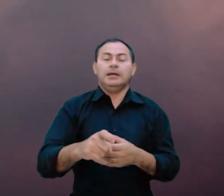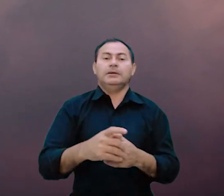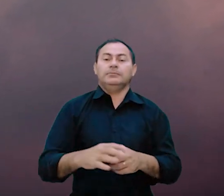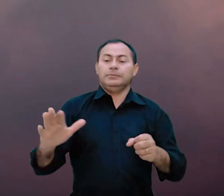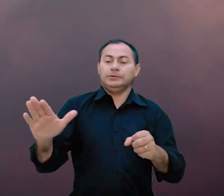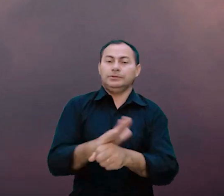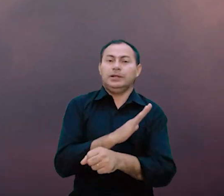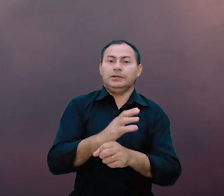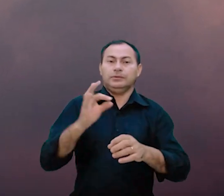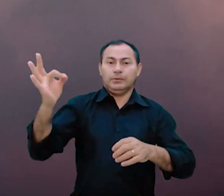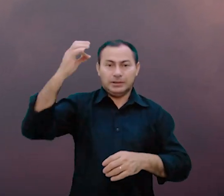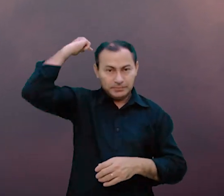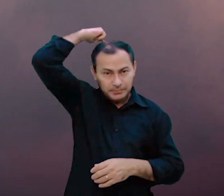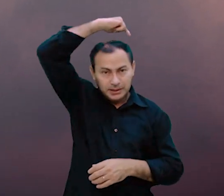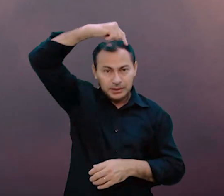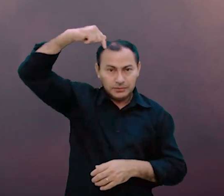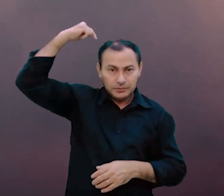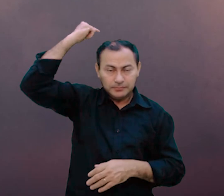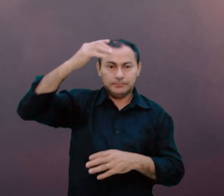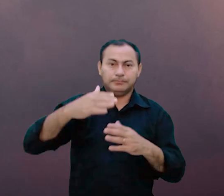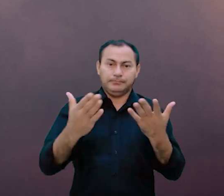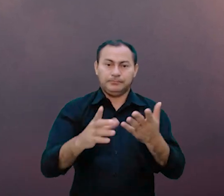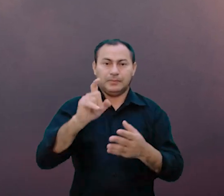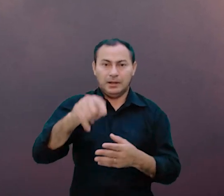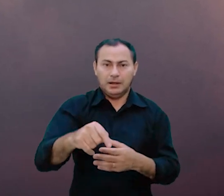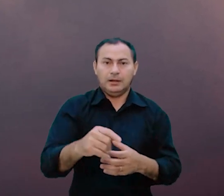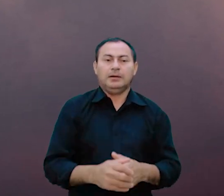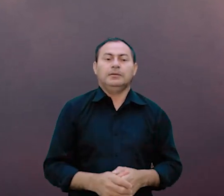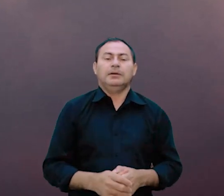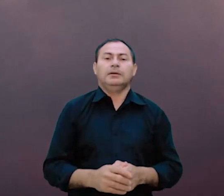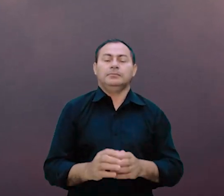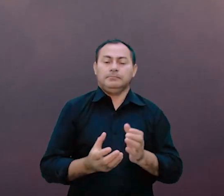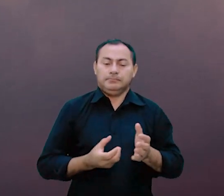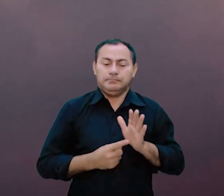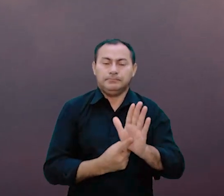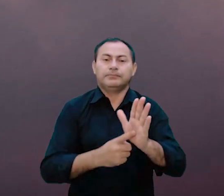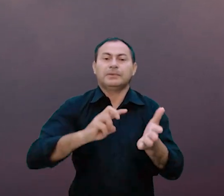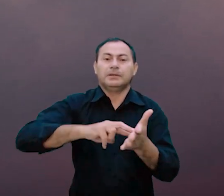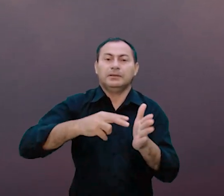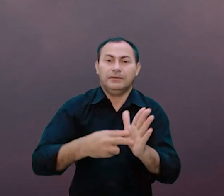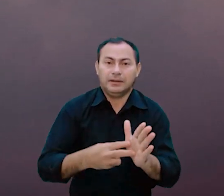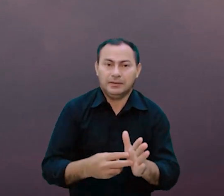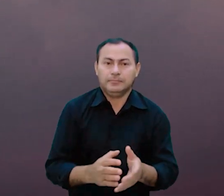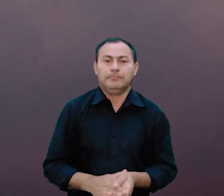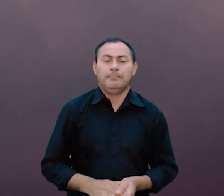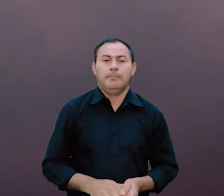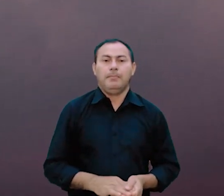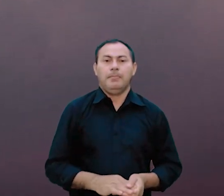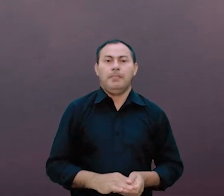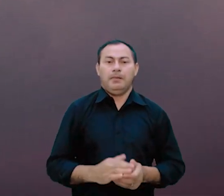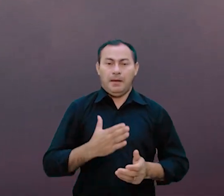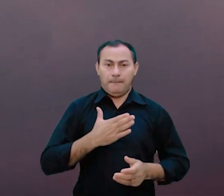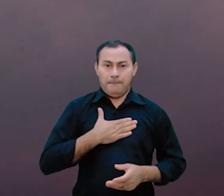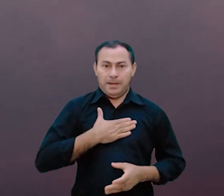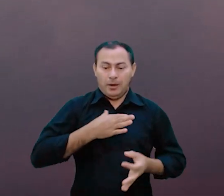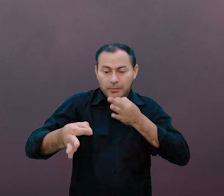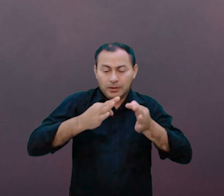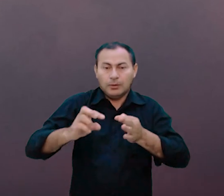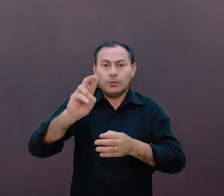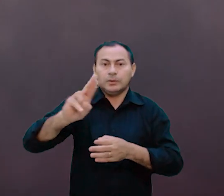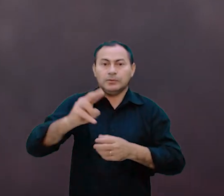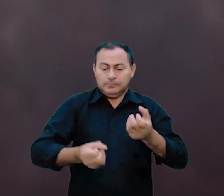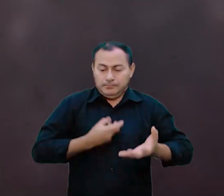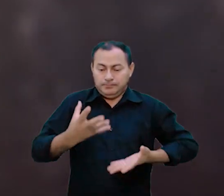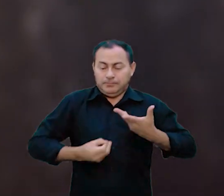ponto de sermos cheios do Espírito Santo. É isso que essa expressão significa. Na minha